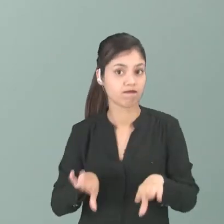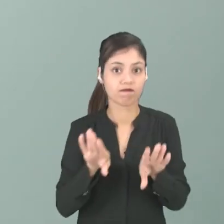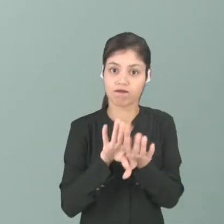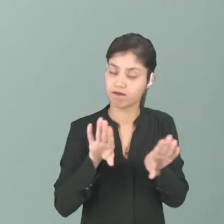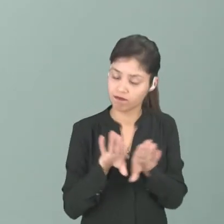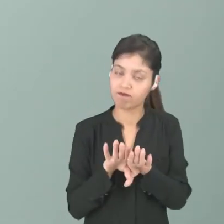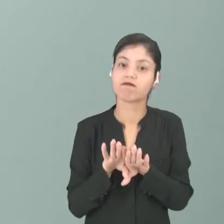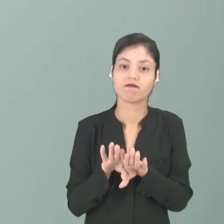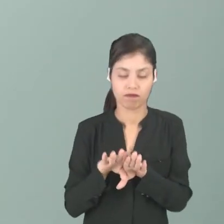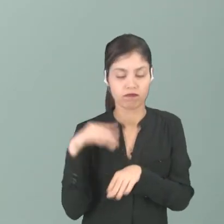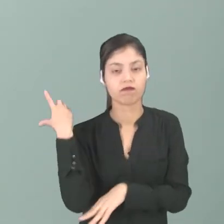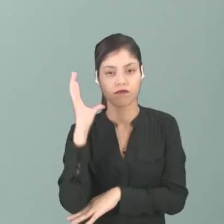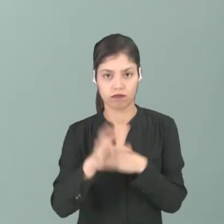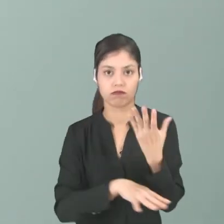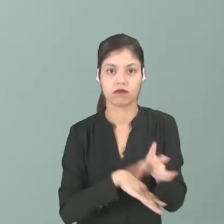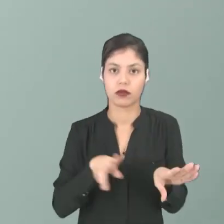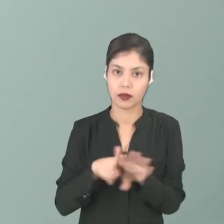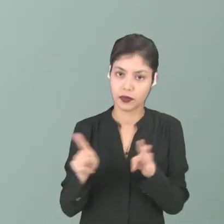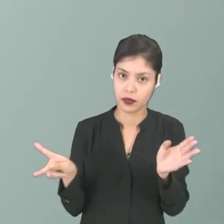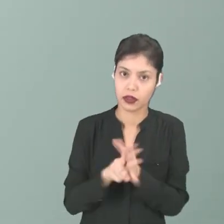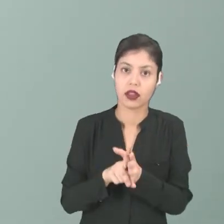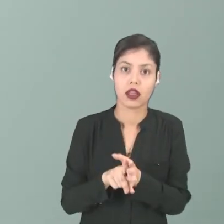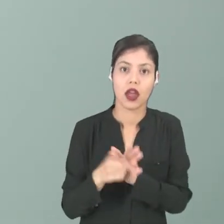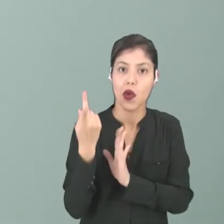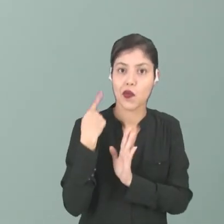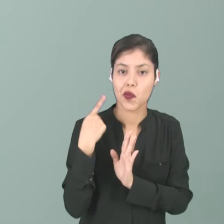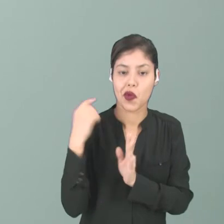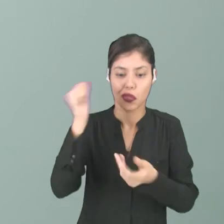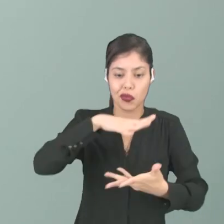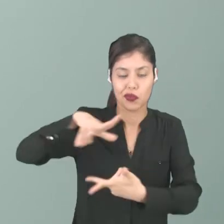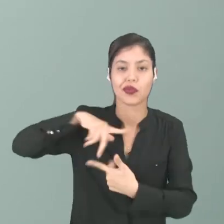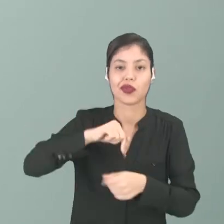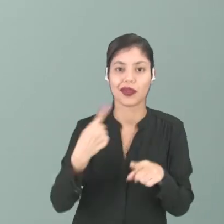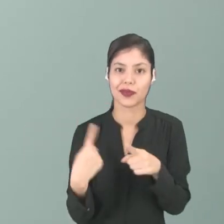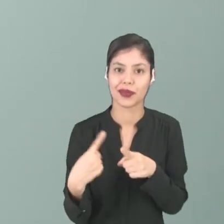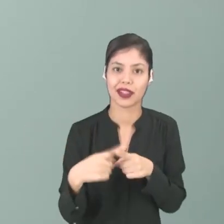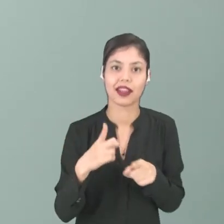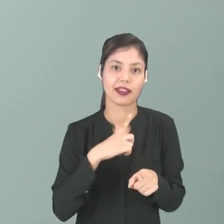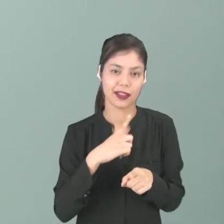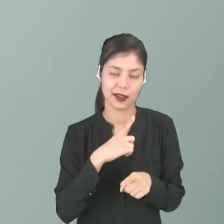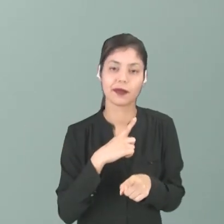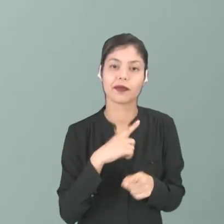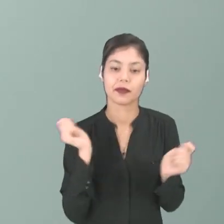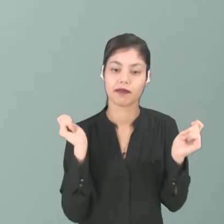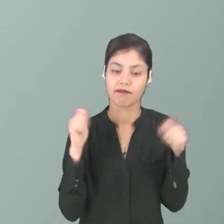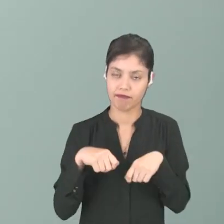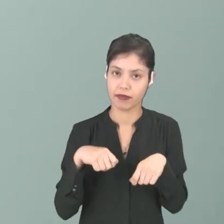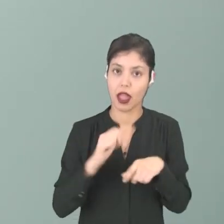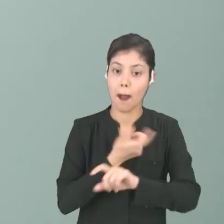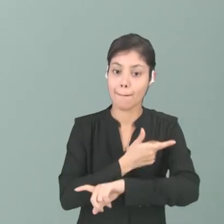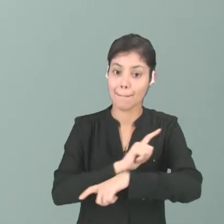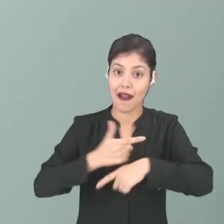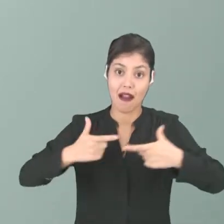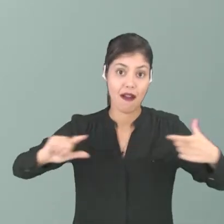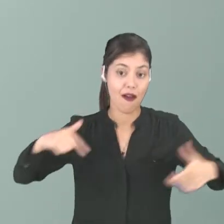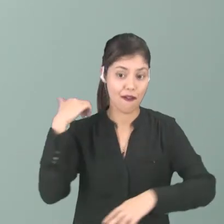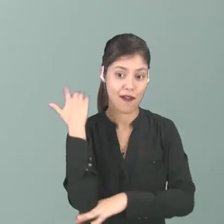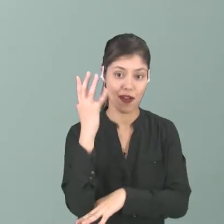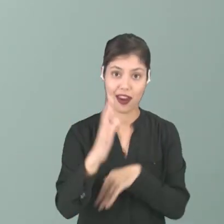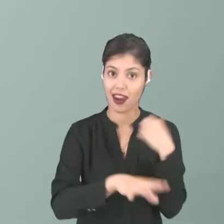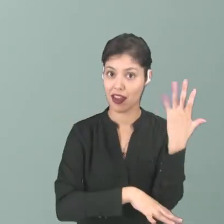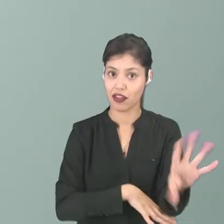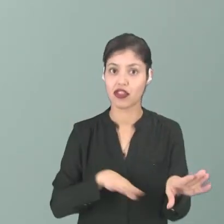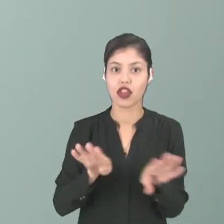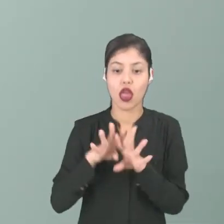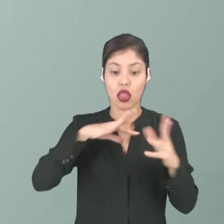recursos naturais, então é considerado o pulmão do mundo, exatamente porque a gente possui a maior floresta tropical do